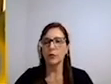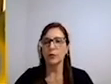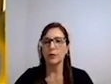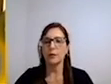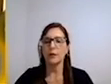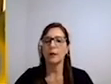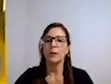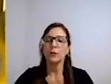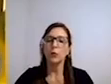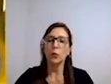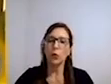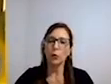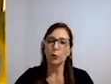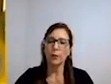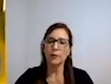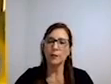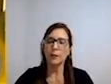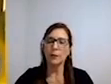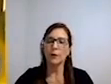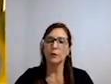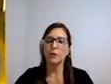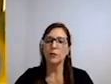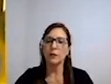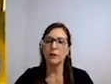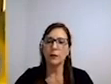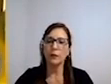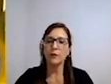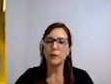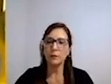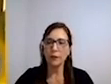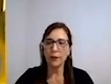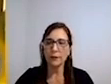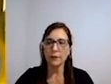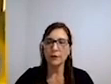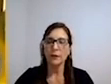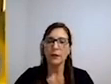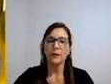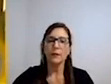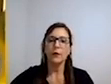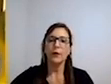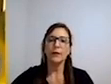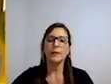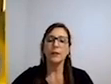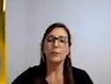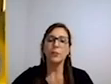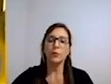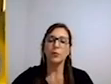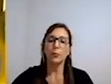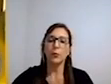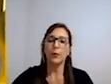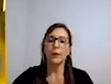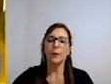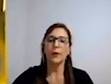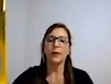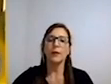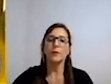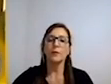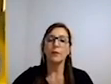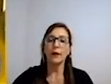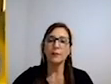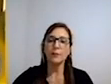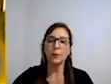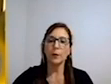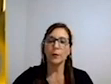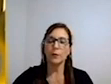informações, né, do corpo para o sistema nervoso central e vice-versa. Então, esse tipo de problema, ele causa